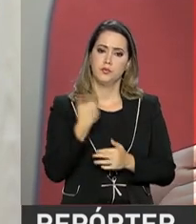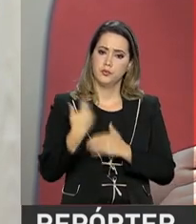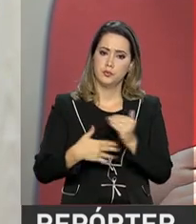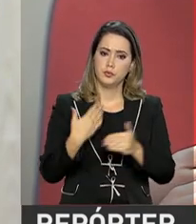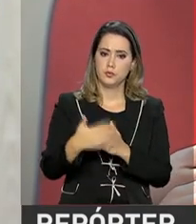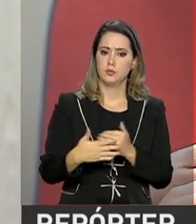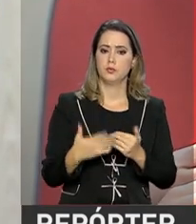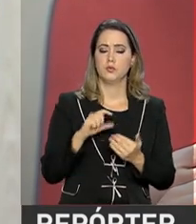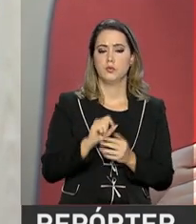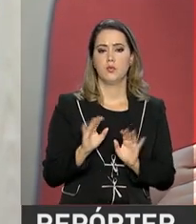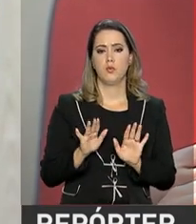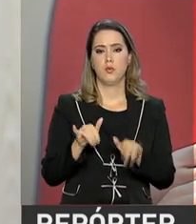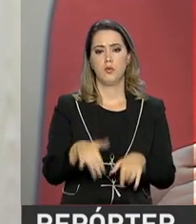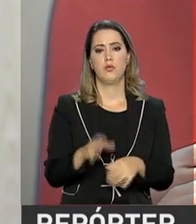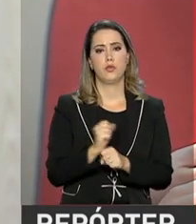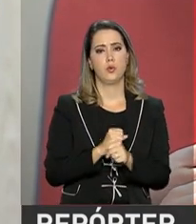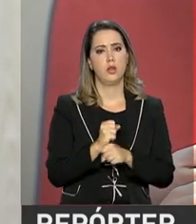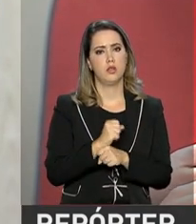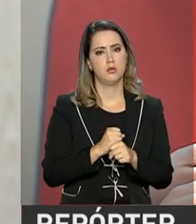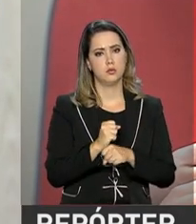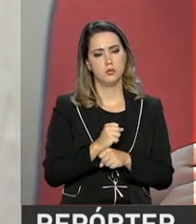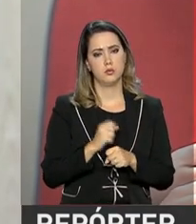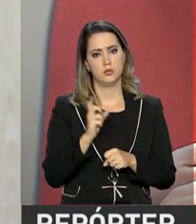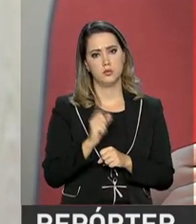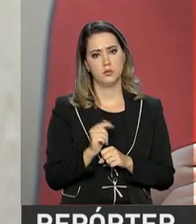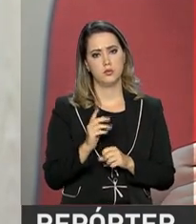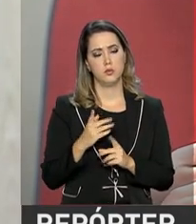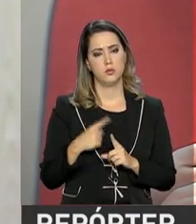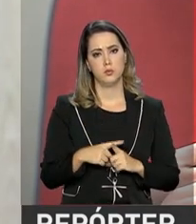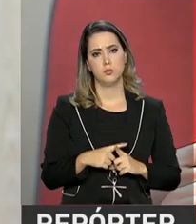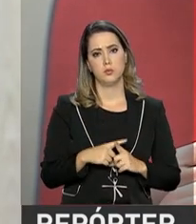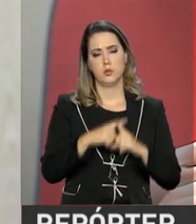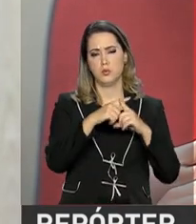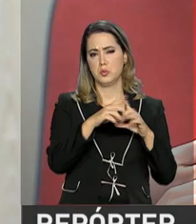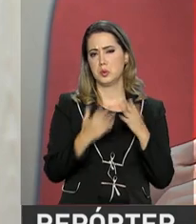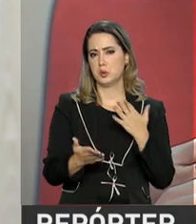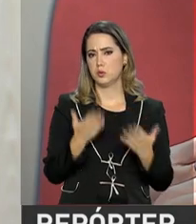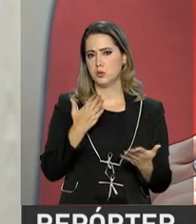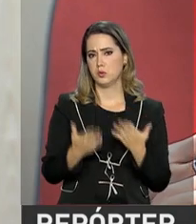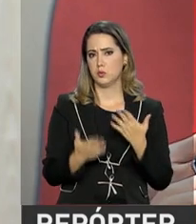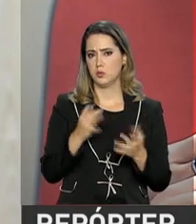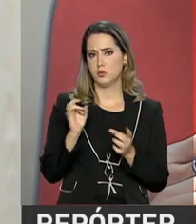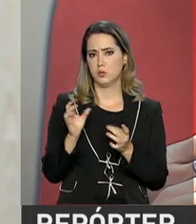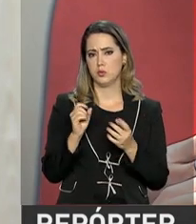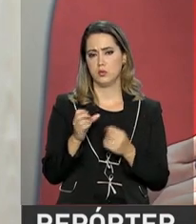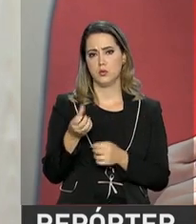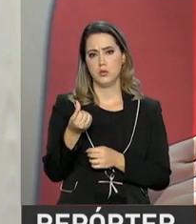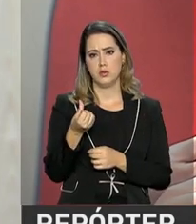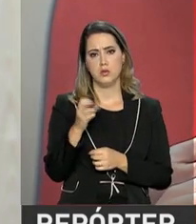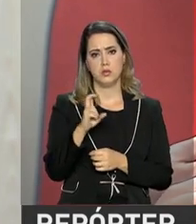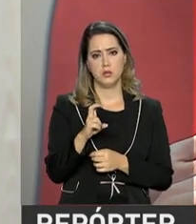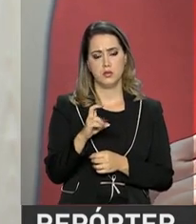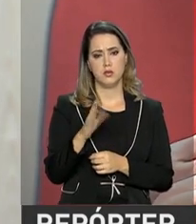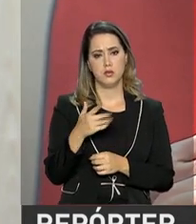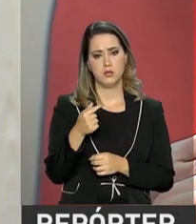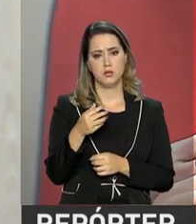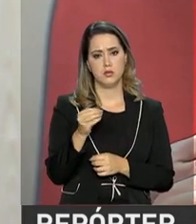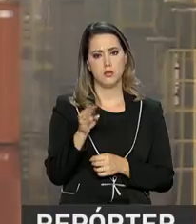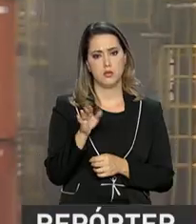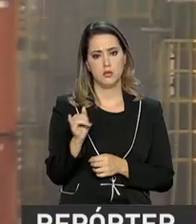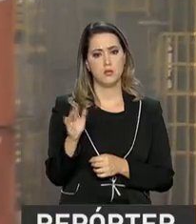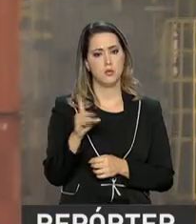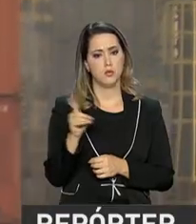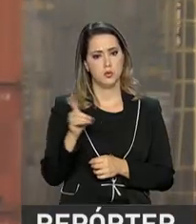para o encerramento do ano com um saldo na balança comercial entre 65 e 70 bilhões de dólares